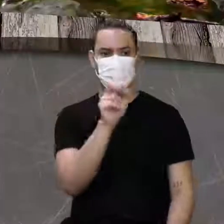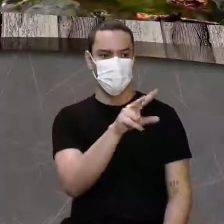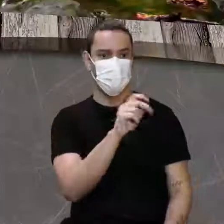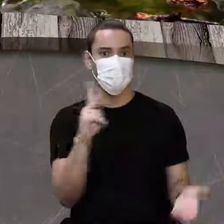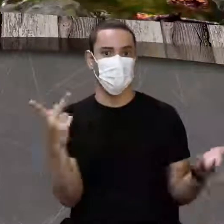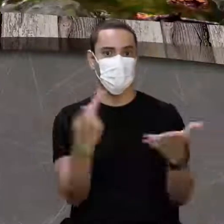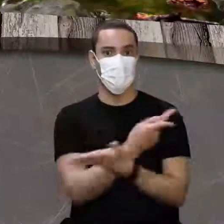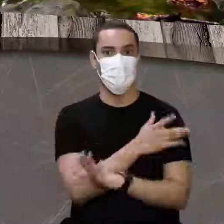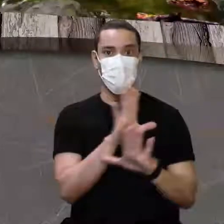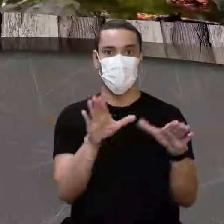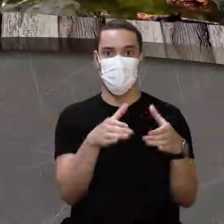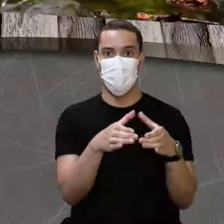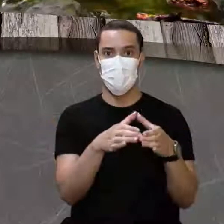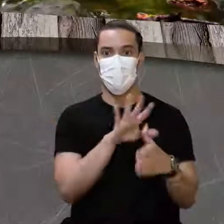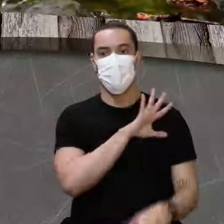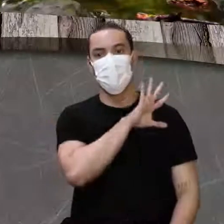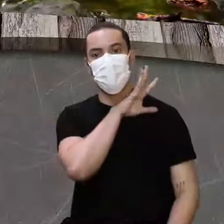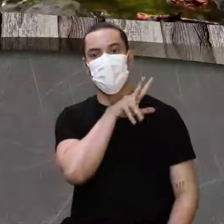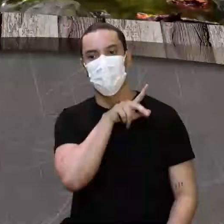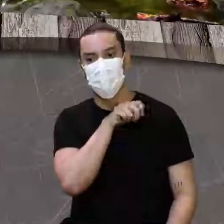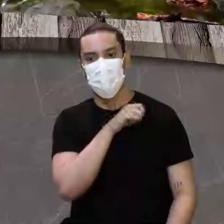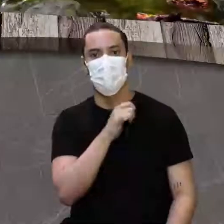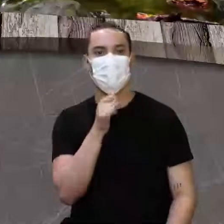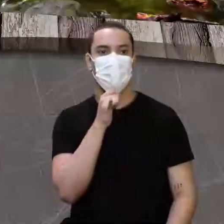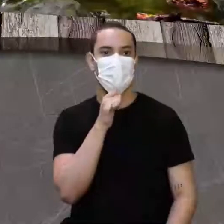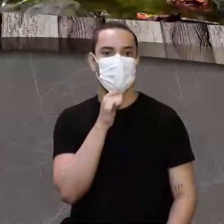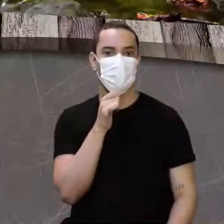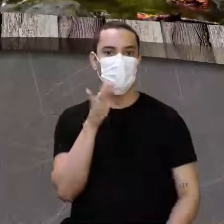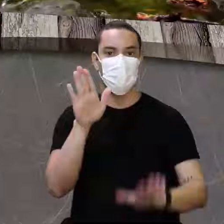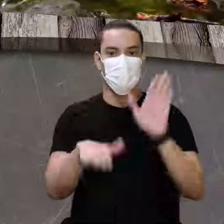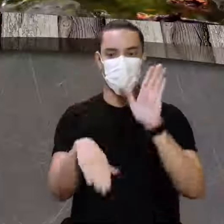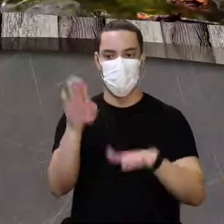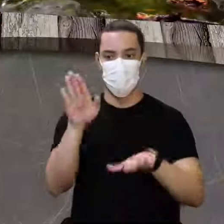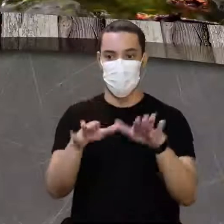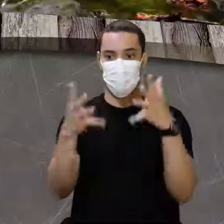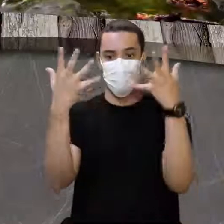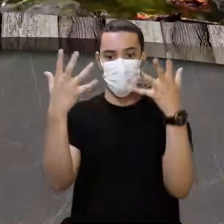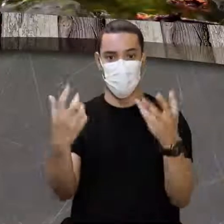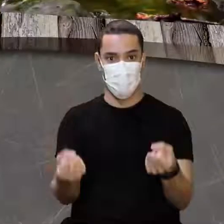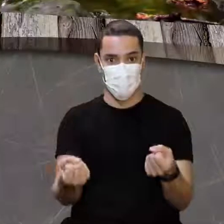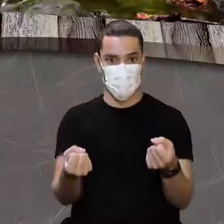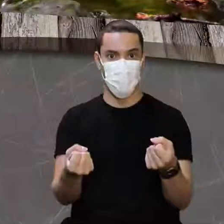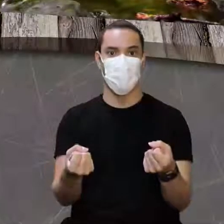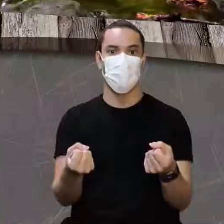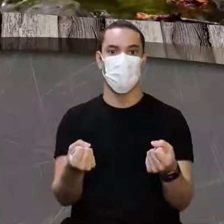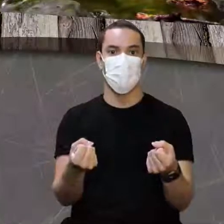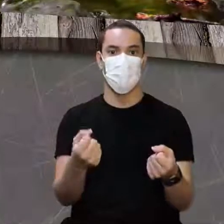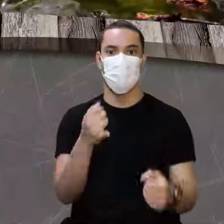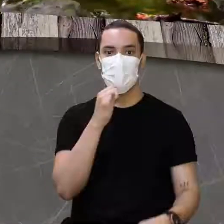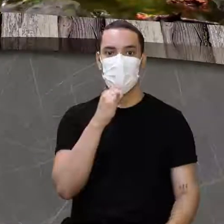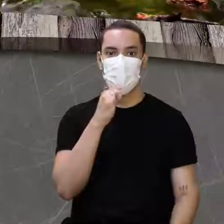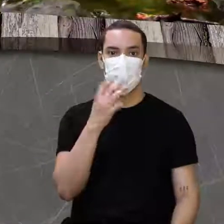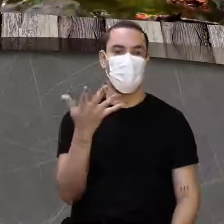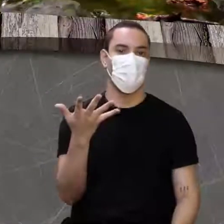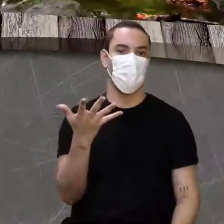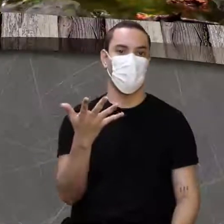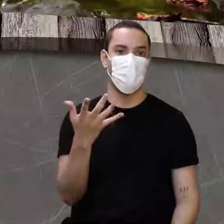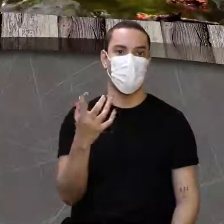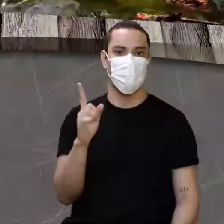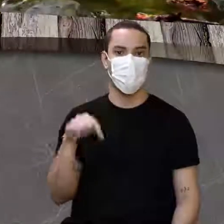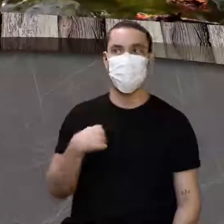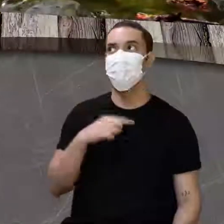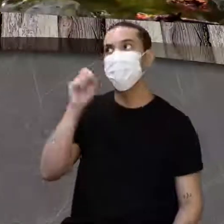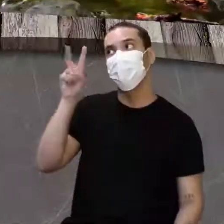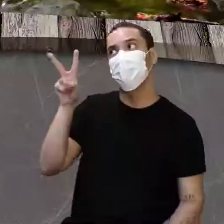entre espécies, por exemplo, de fazer com que uma espécie de ave, por exemplo, esteja ali